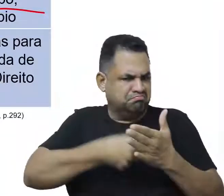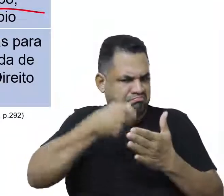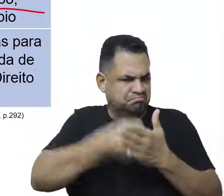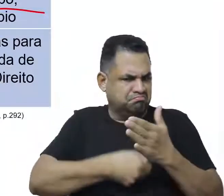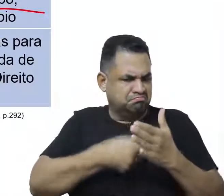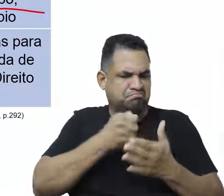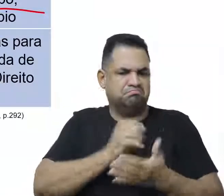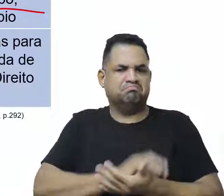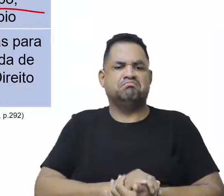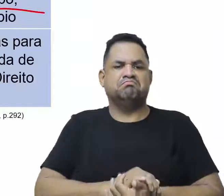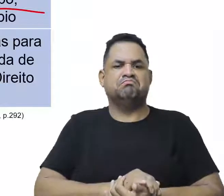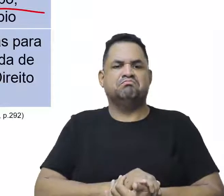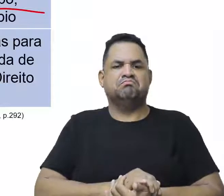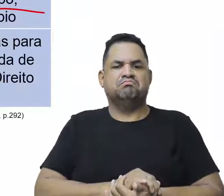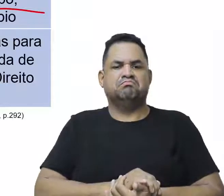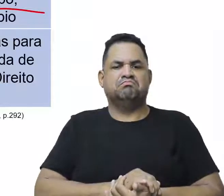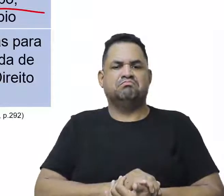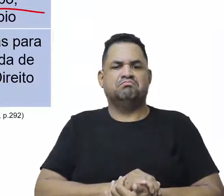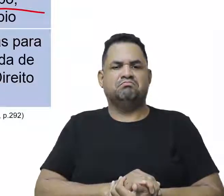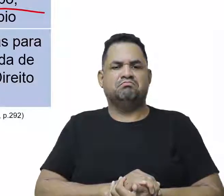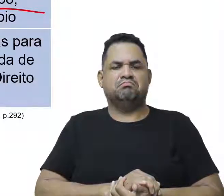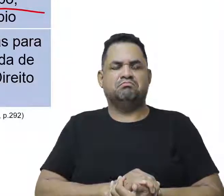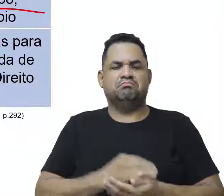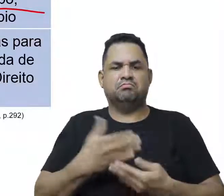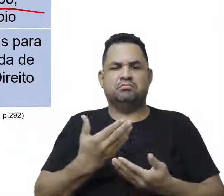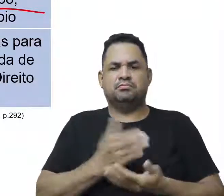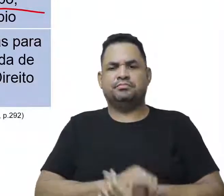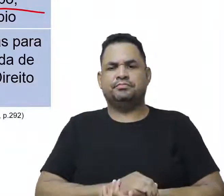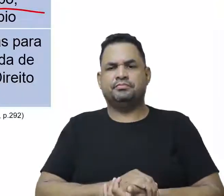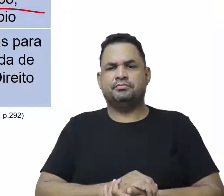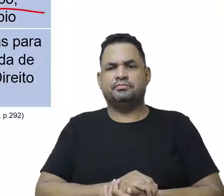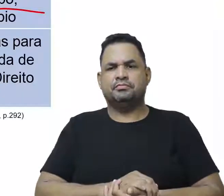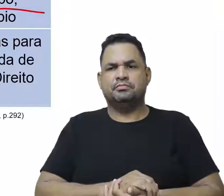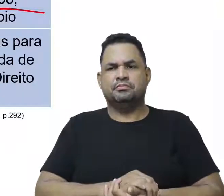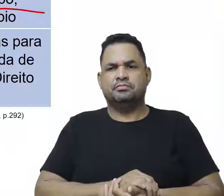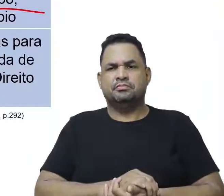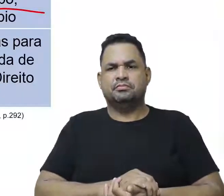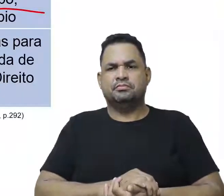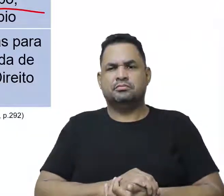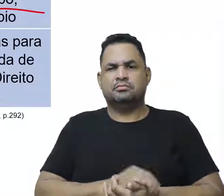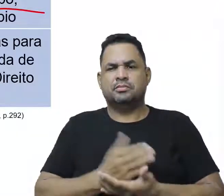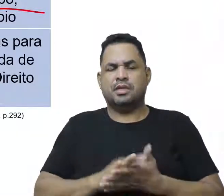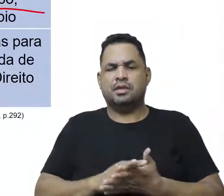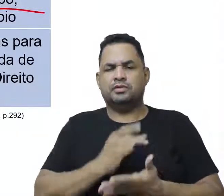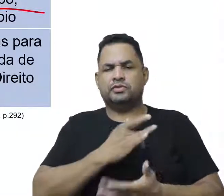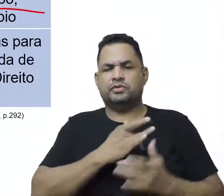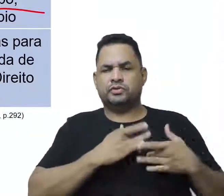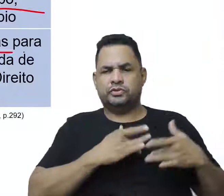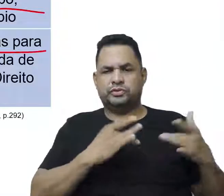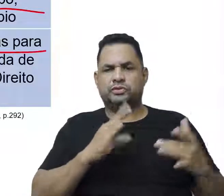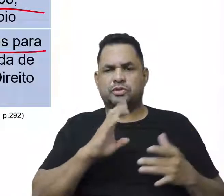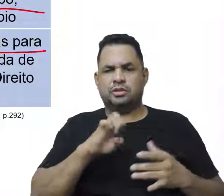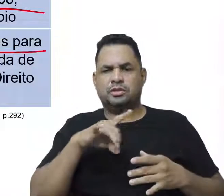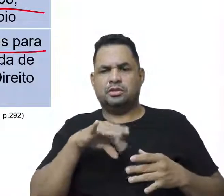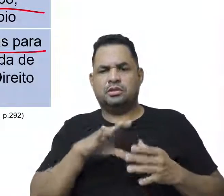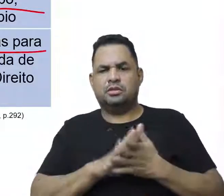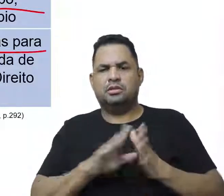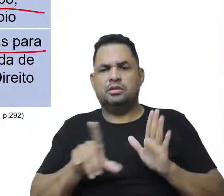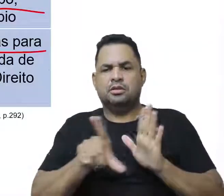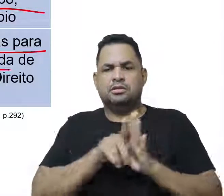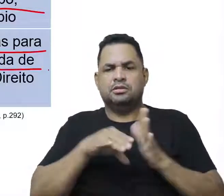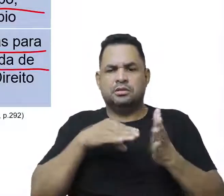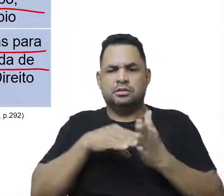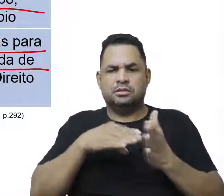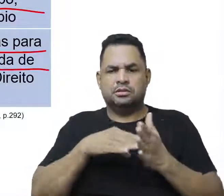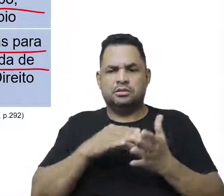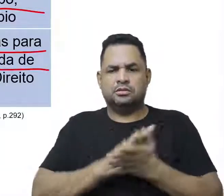para a punição E como que é na na solidariedade orgânica as leis são restritivos